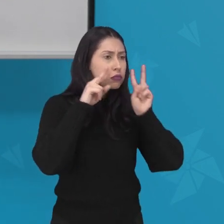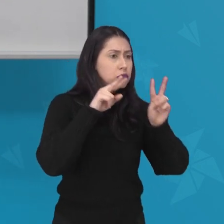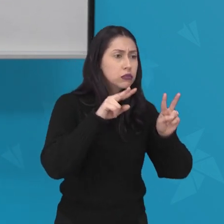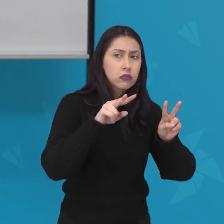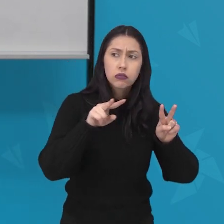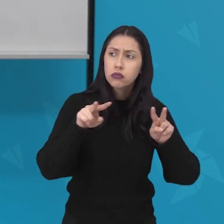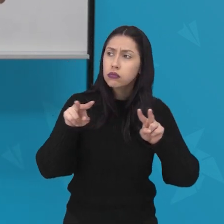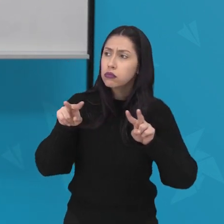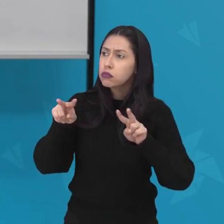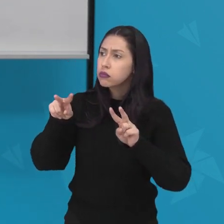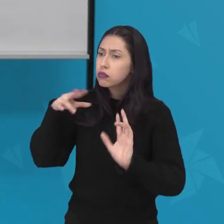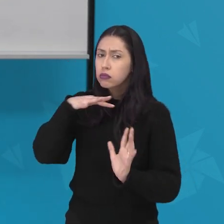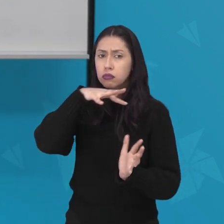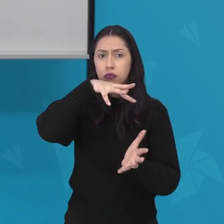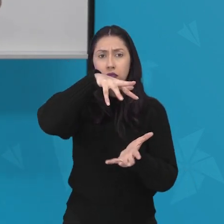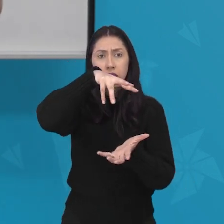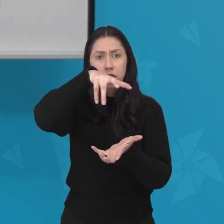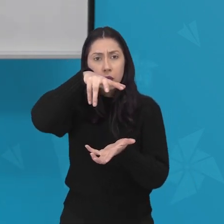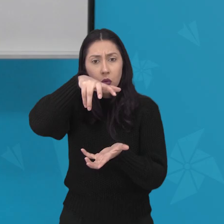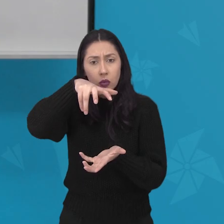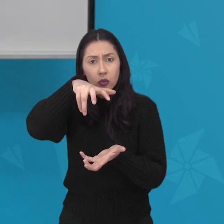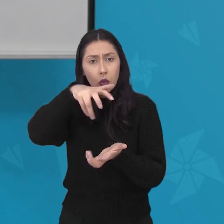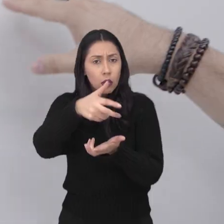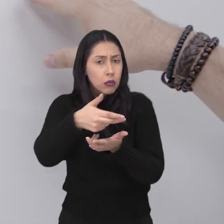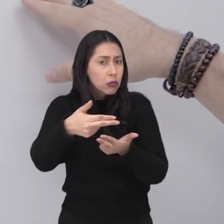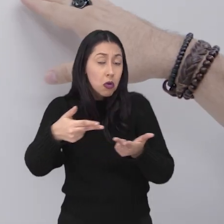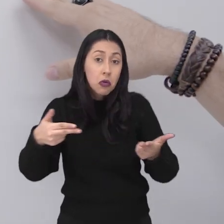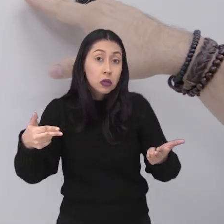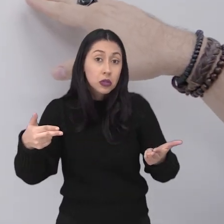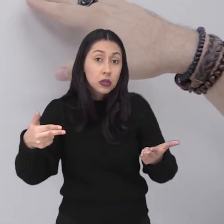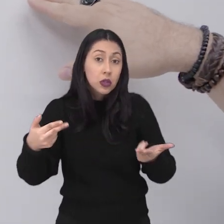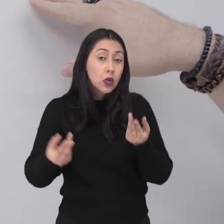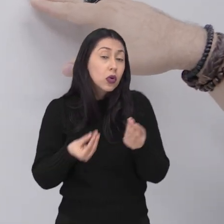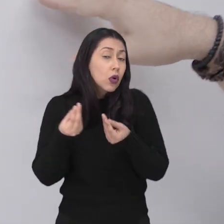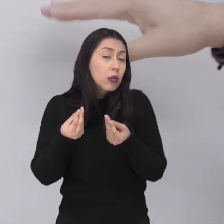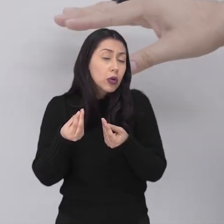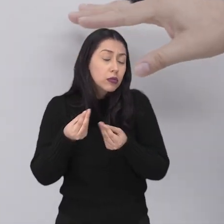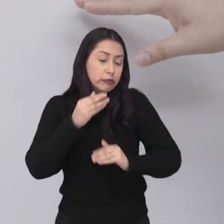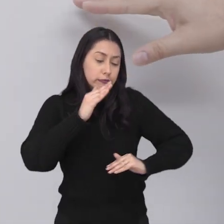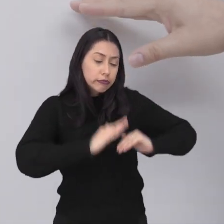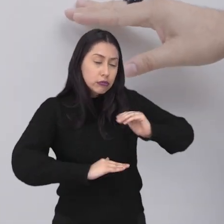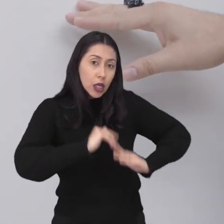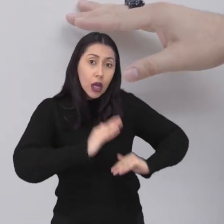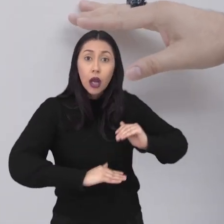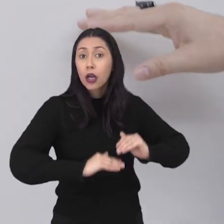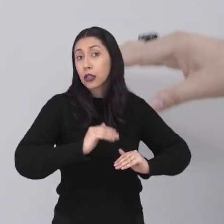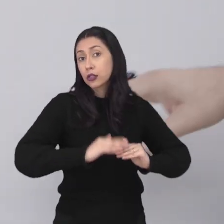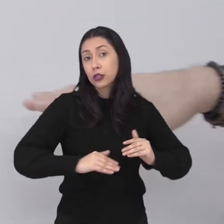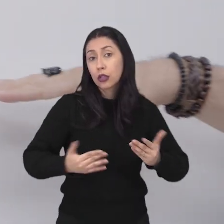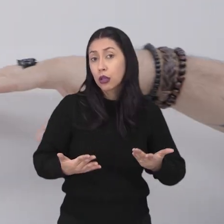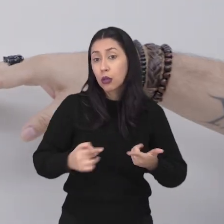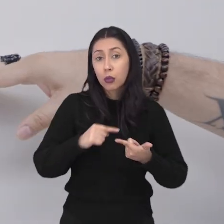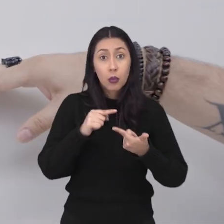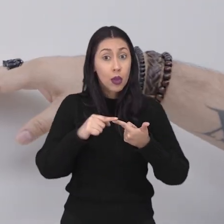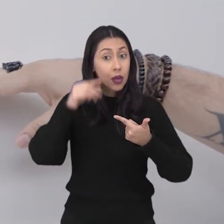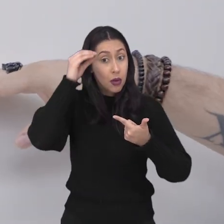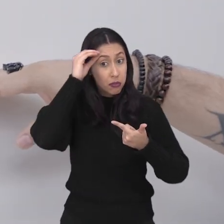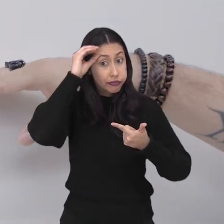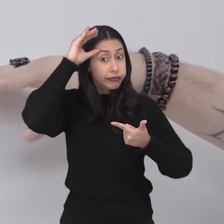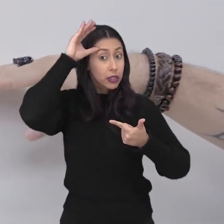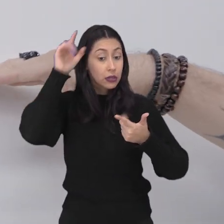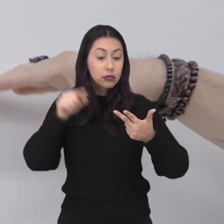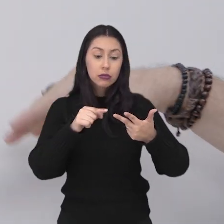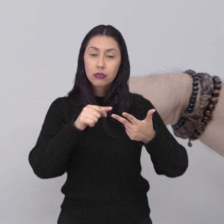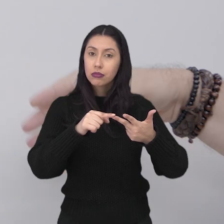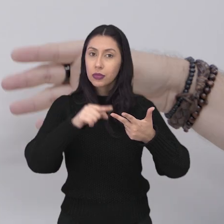pessoas, sobre o mundo, de acordo com as nossas práticas, os nossos saberes e um determinado